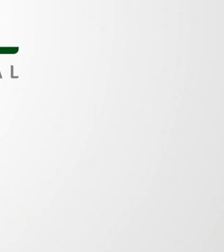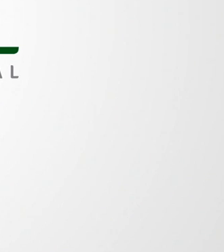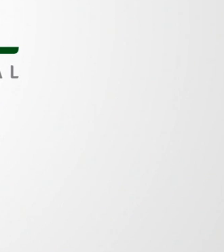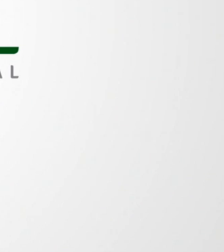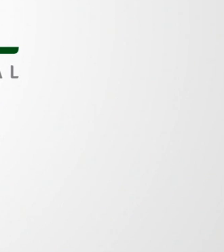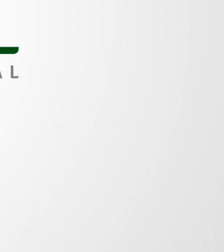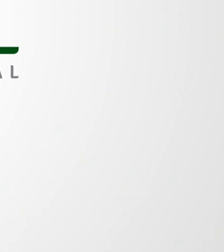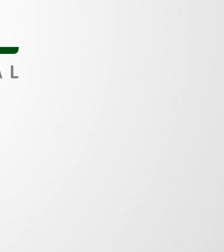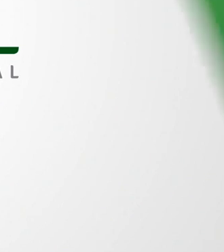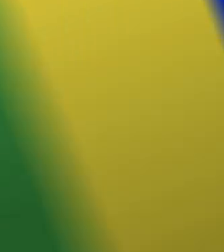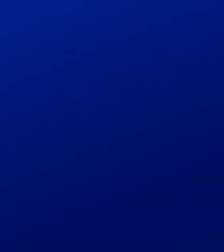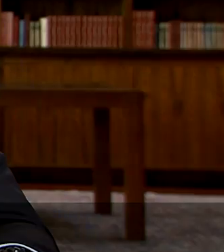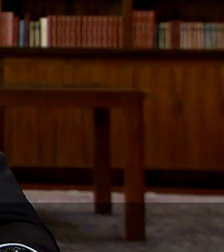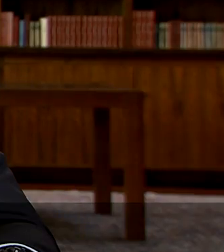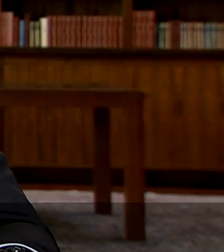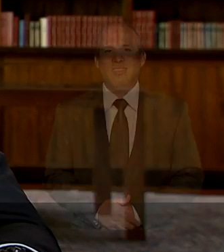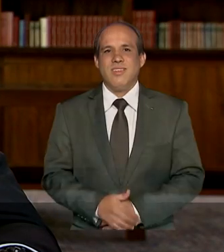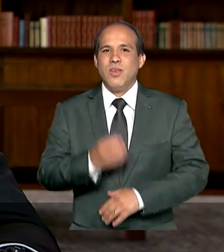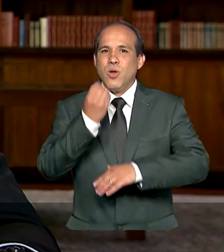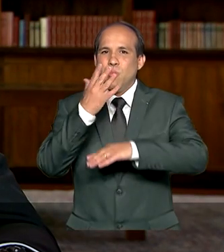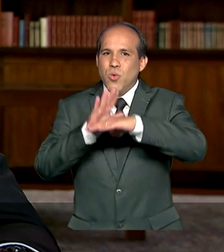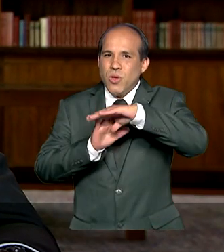República Jair bolsonaro